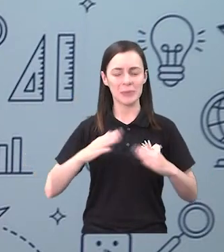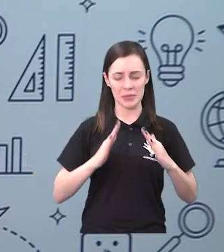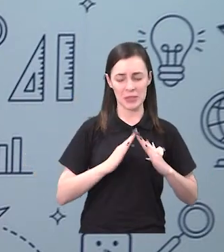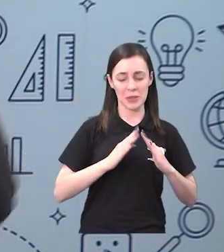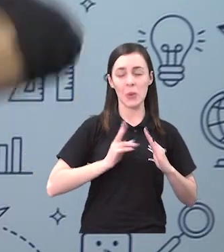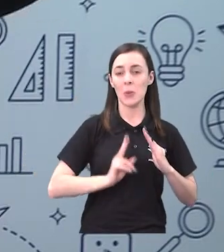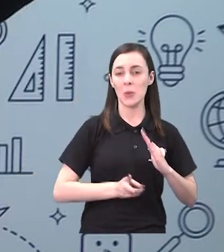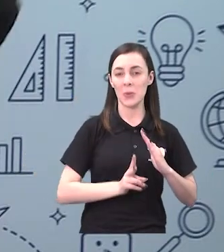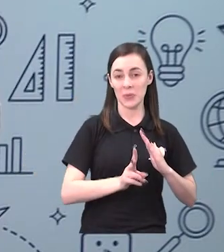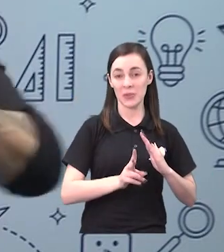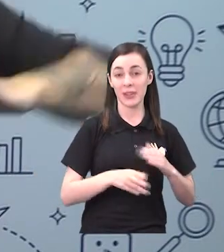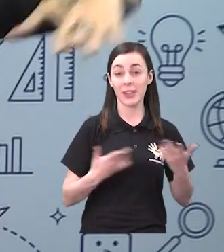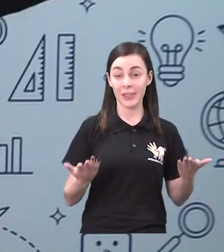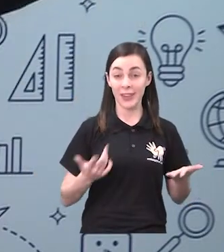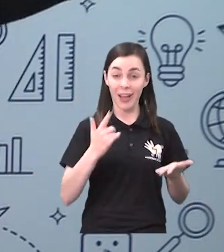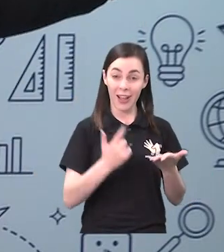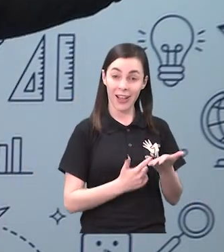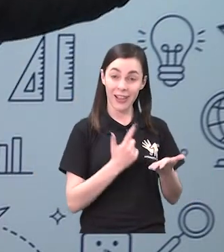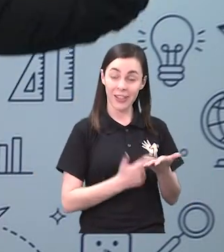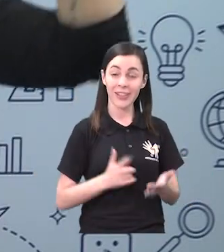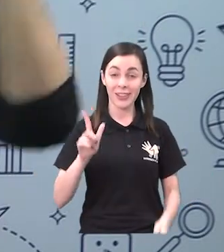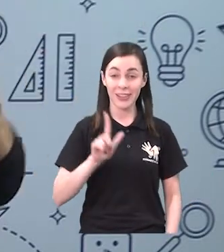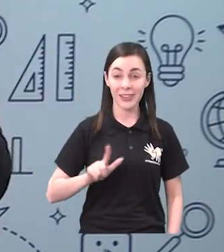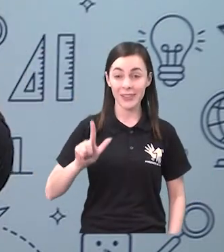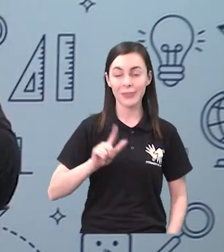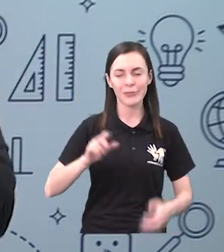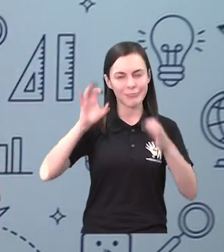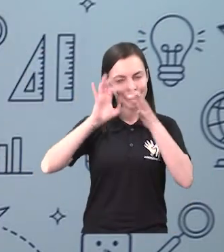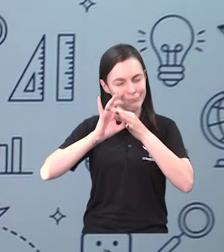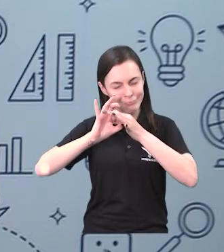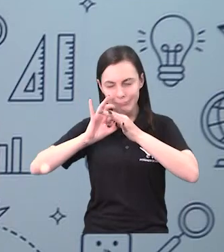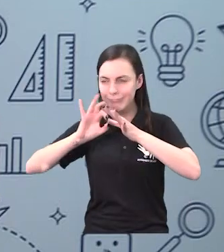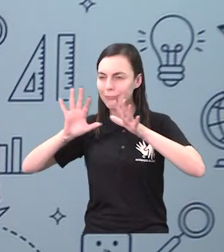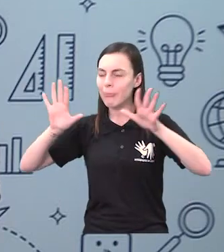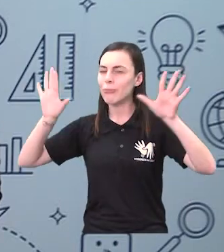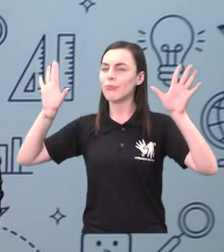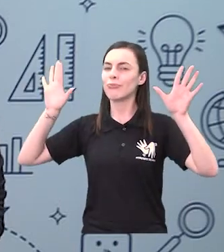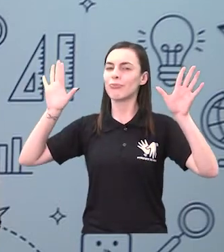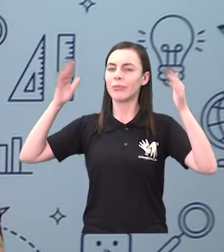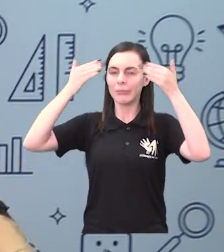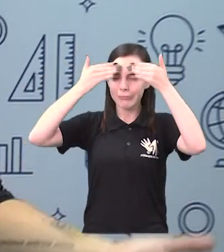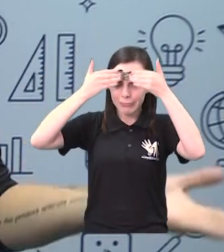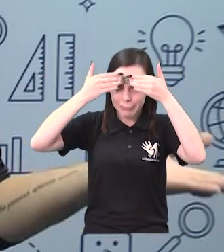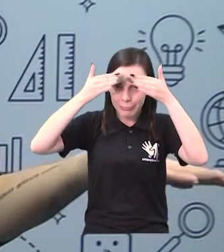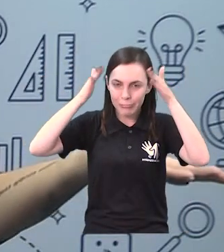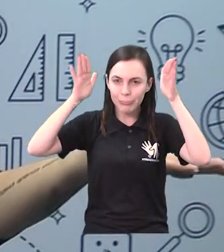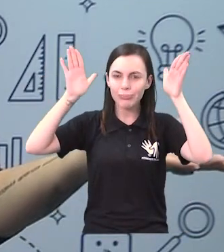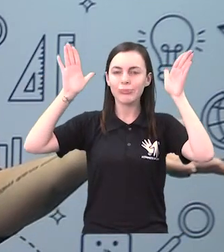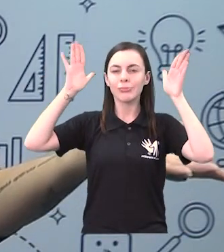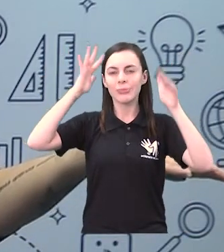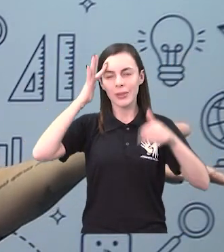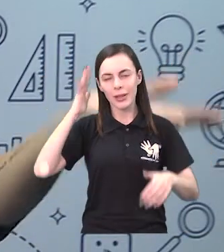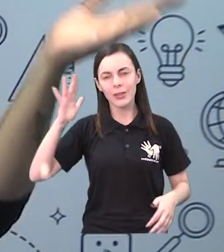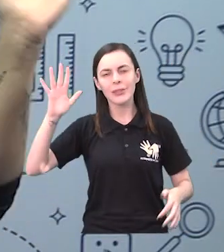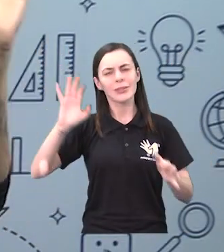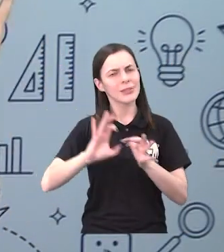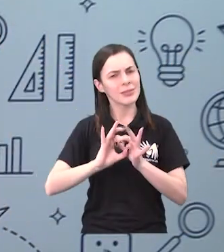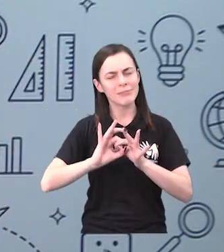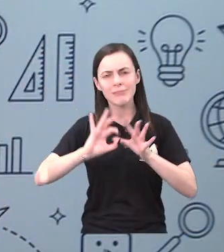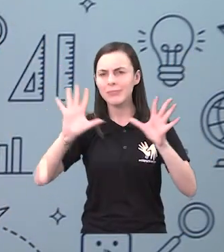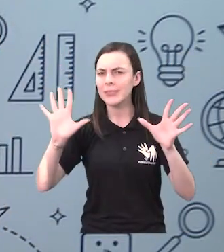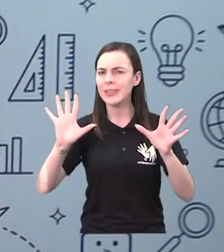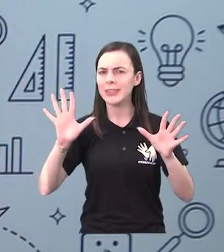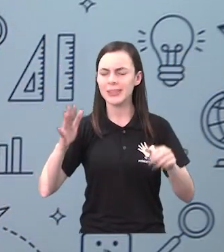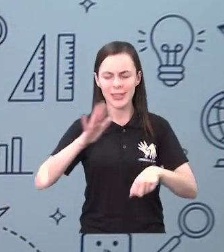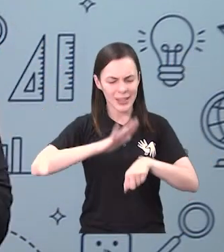casa então voe pela literatura soltes as asas da imaginação